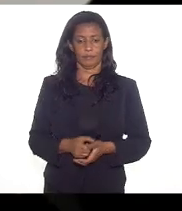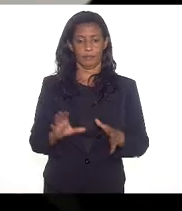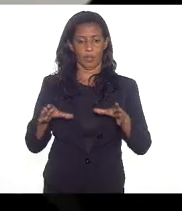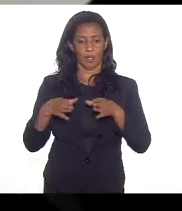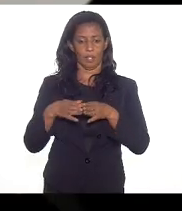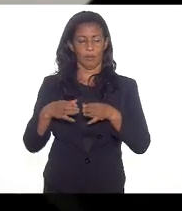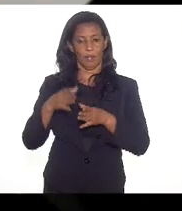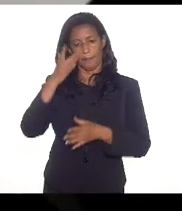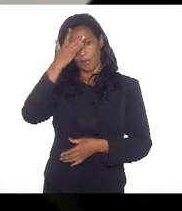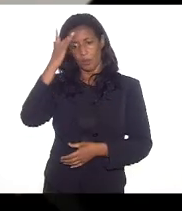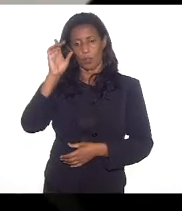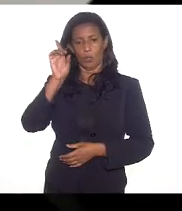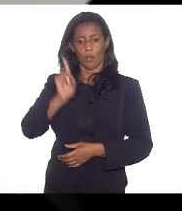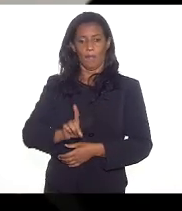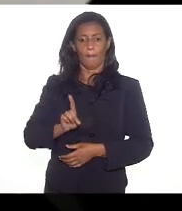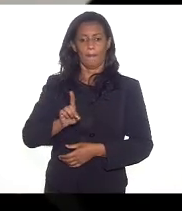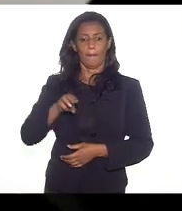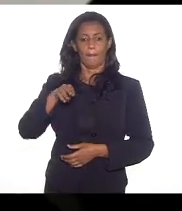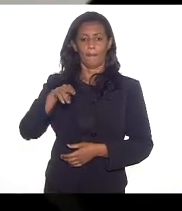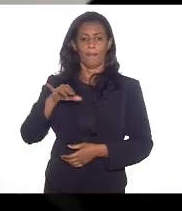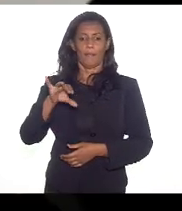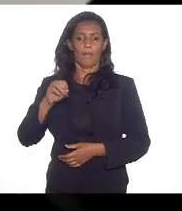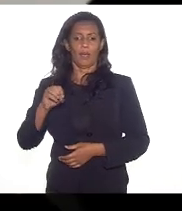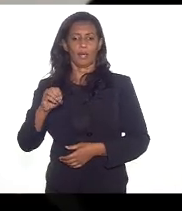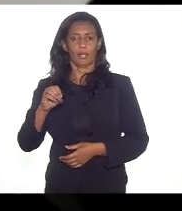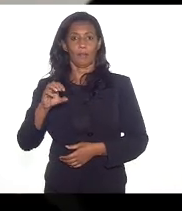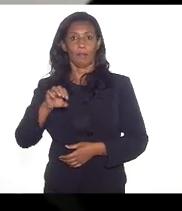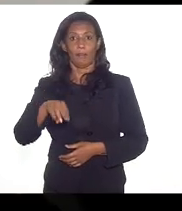da Pessoa com Deficiência, deputado Marcelo Cabeleireiro.